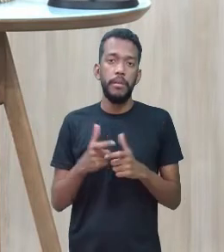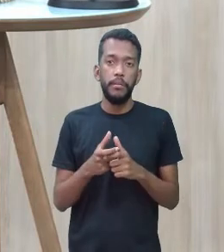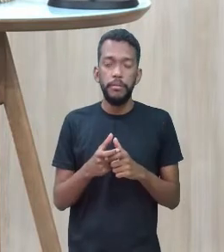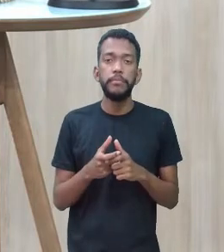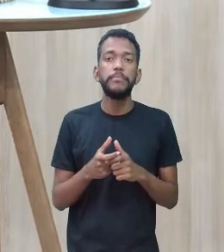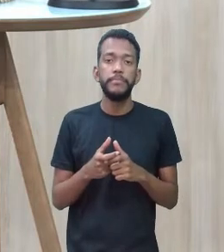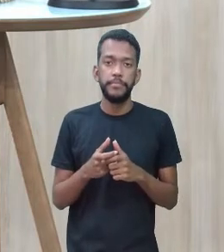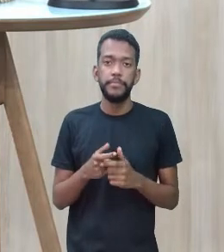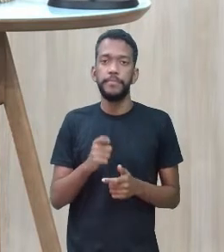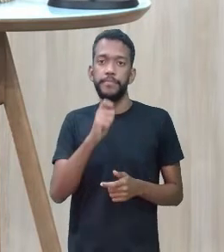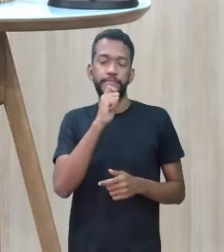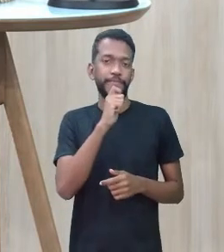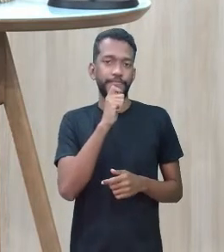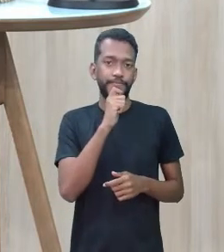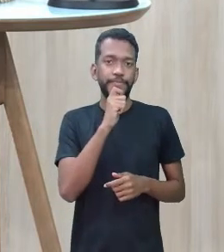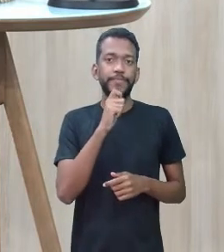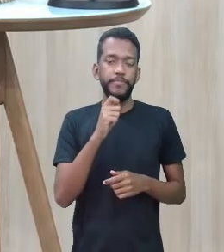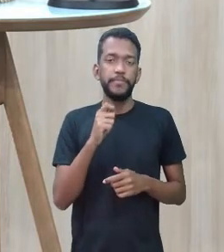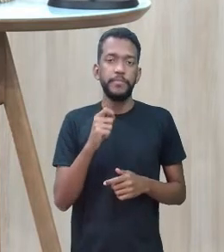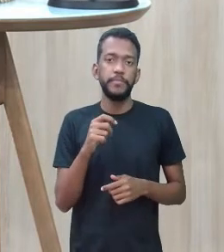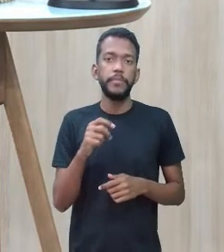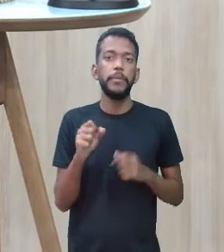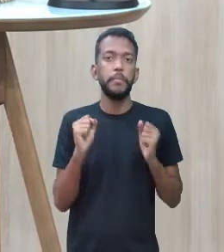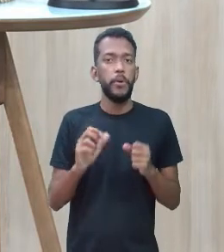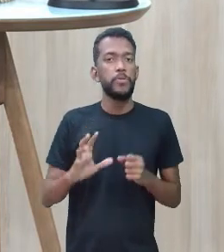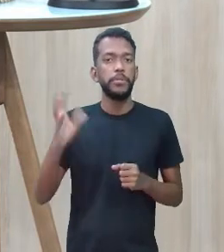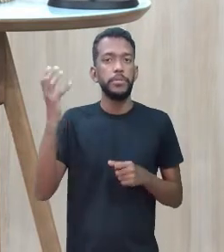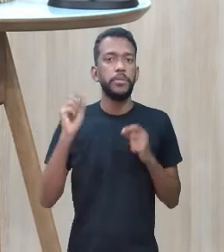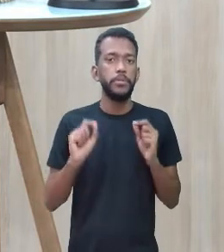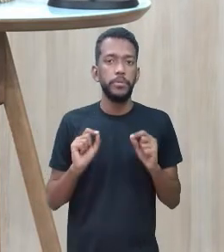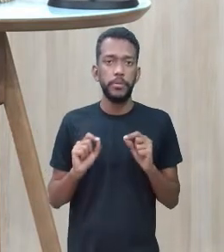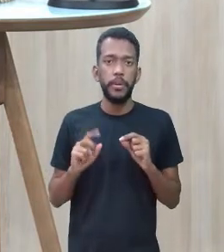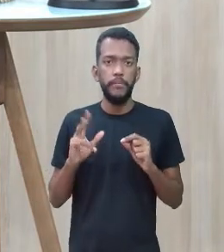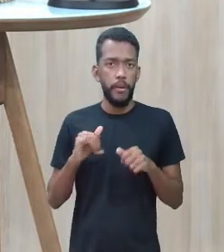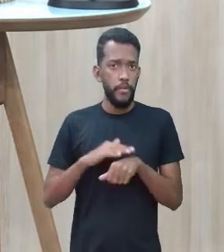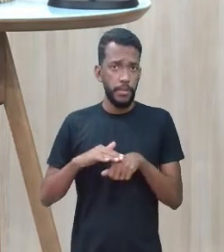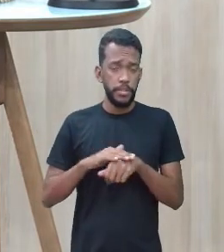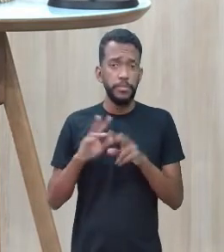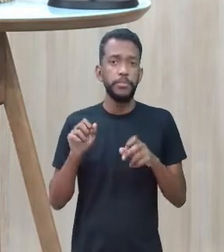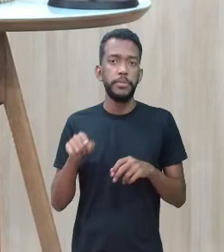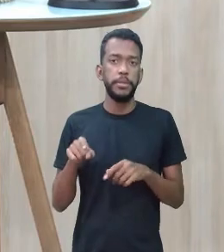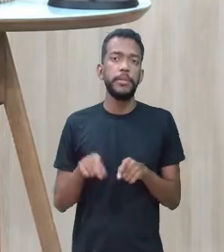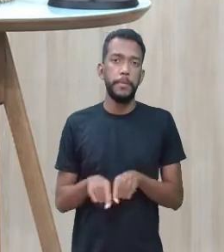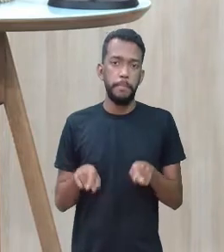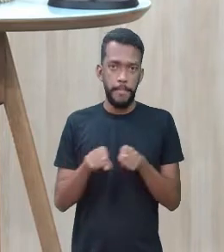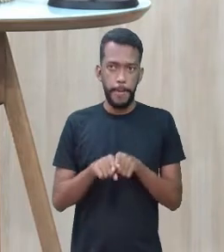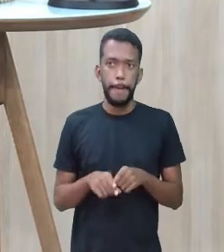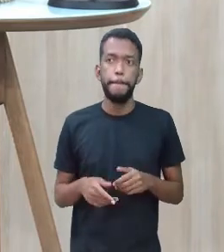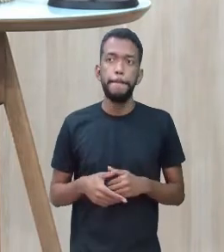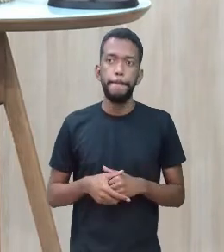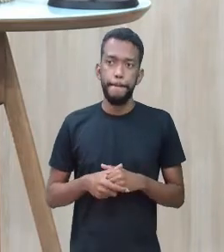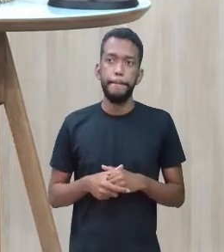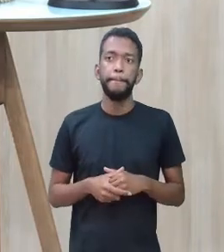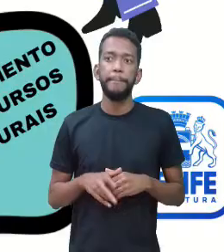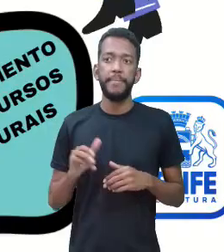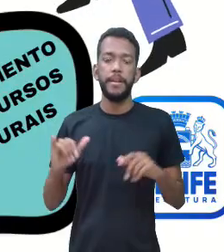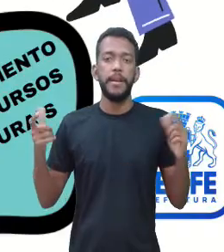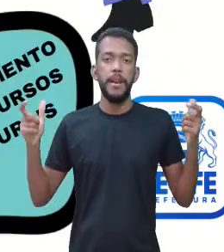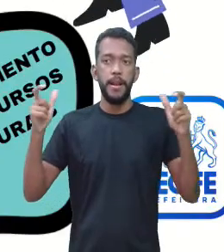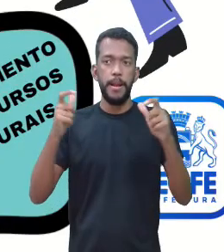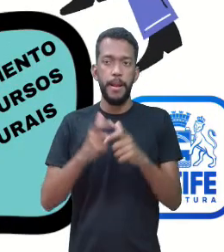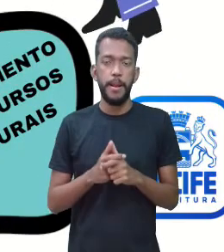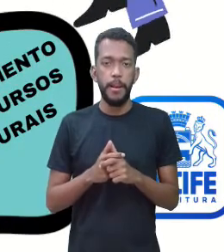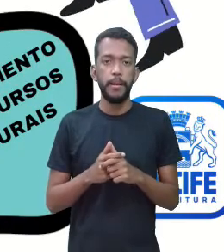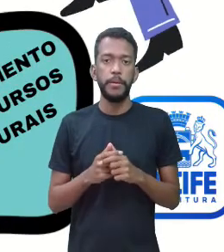grande escala. E o que isso pode acontecer? A gente vai conversar sobre isso também. E outro, a questão do esgotamento dos